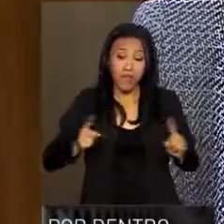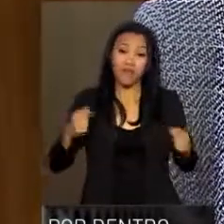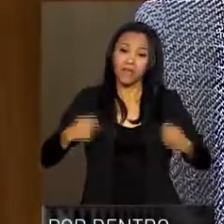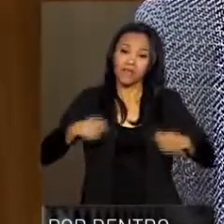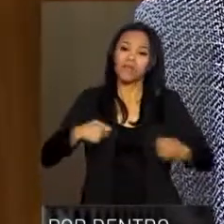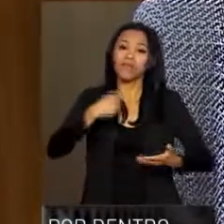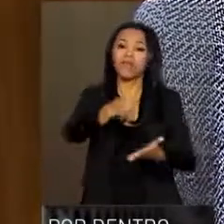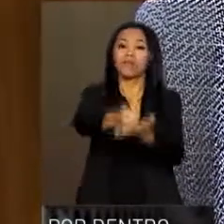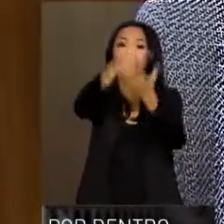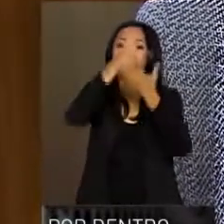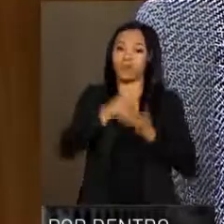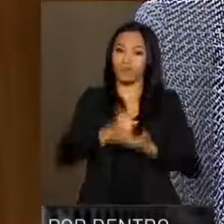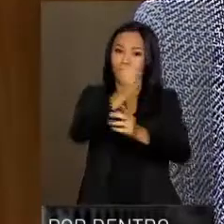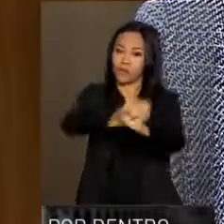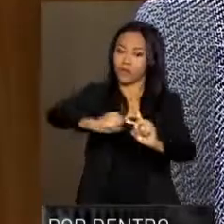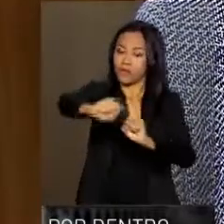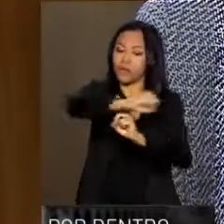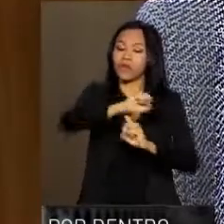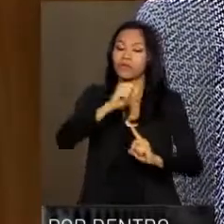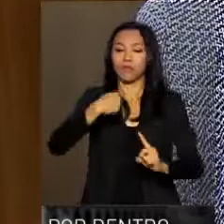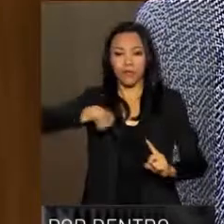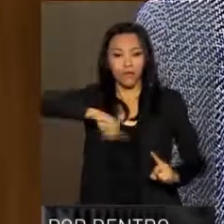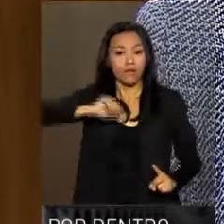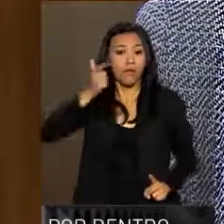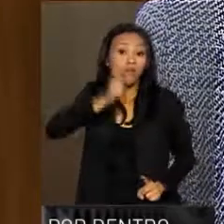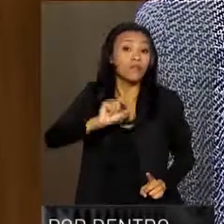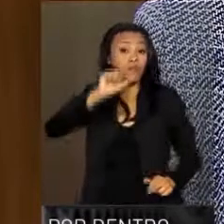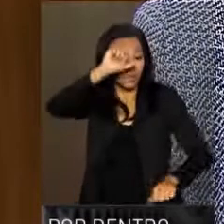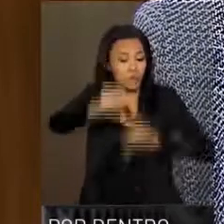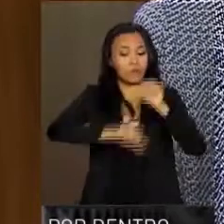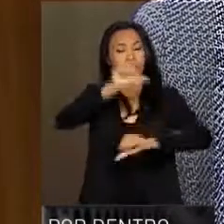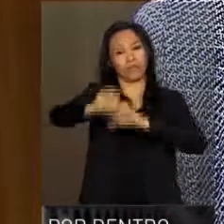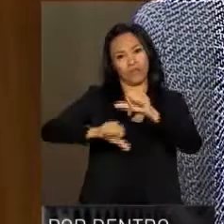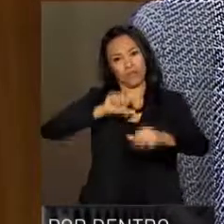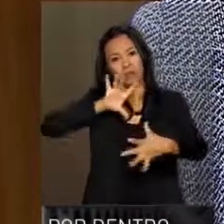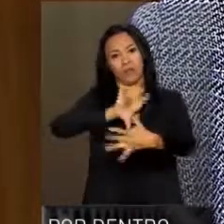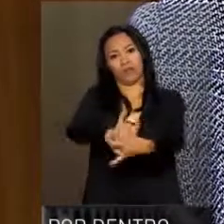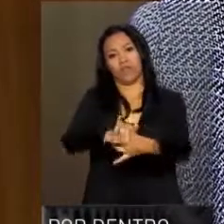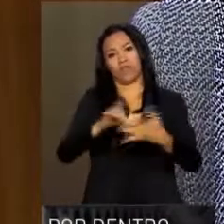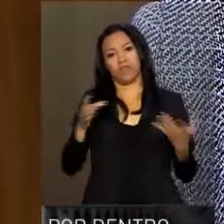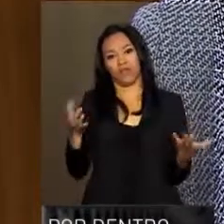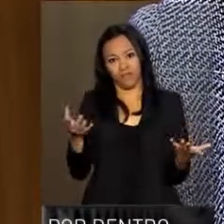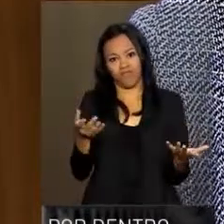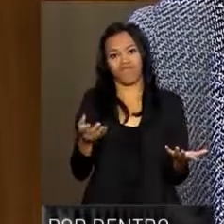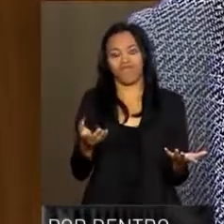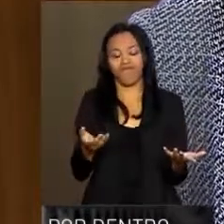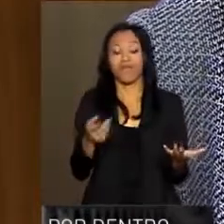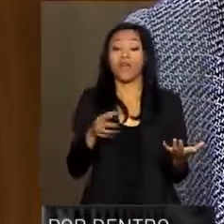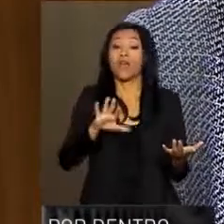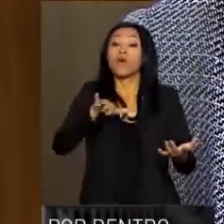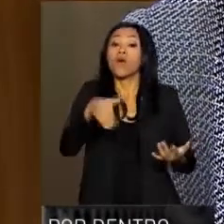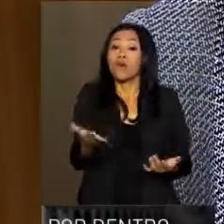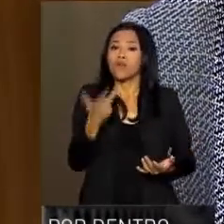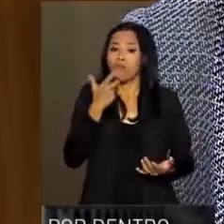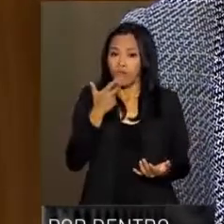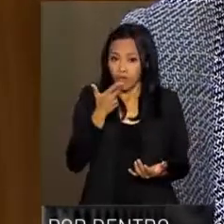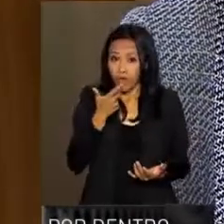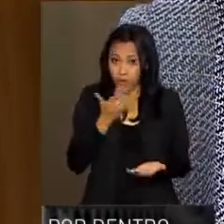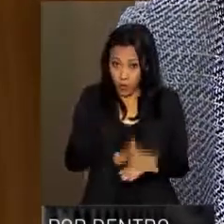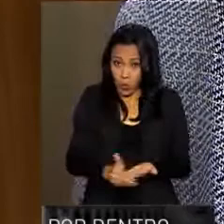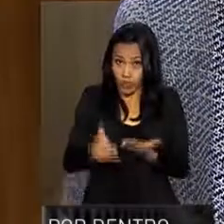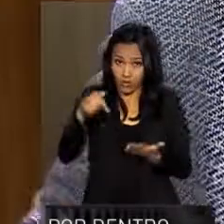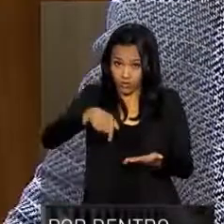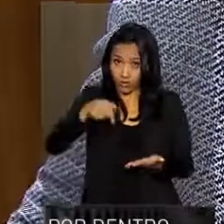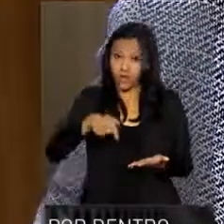sociedade para que a gente possa mudar essa realidade essa realidade ainda é nós temos quando eu falava no início a lei maria da penha